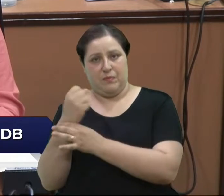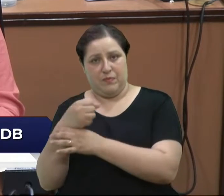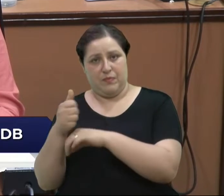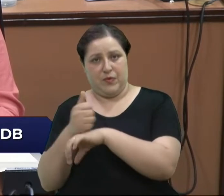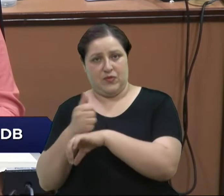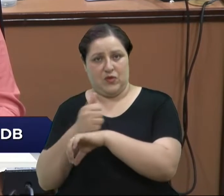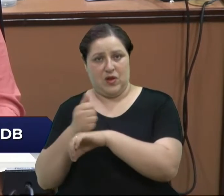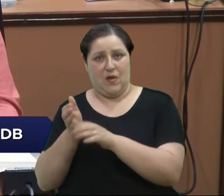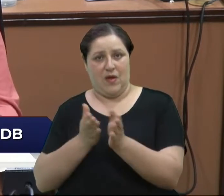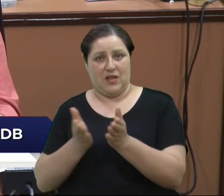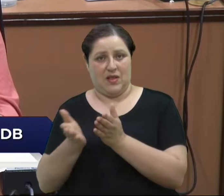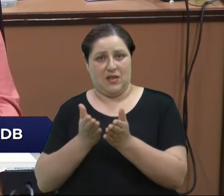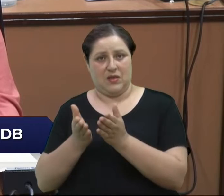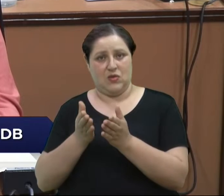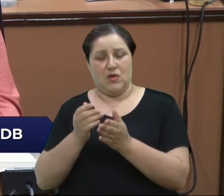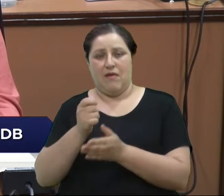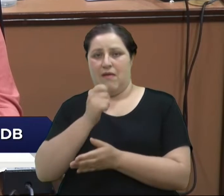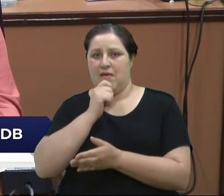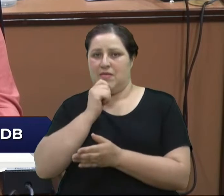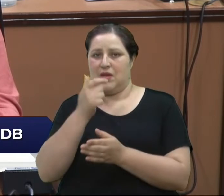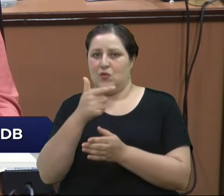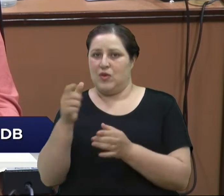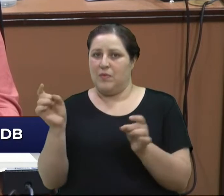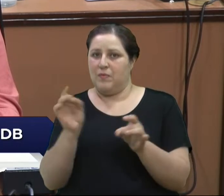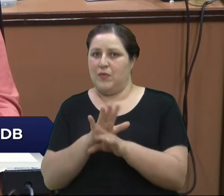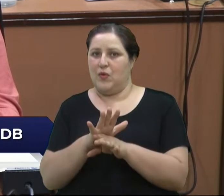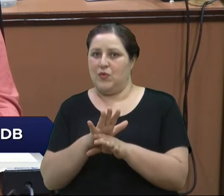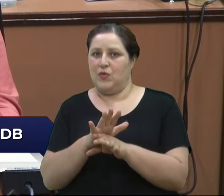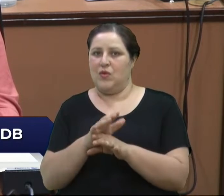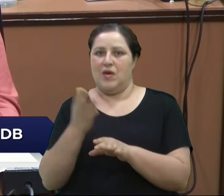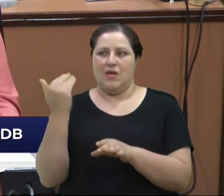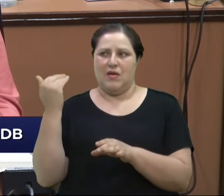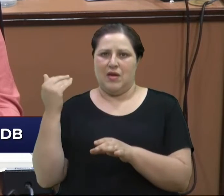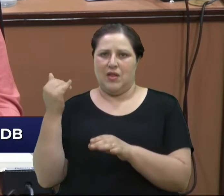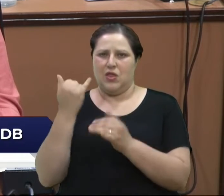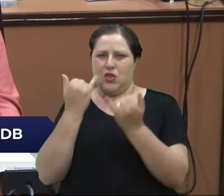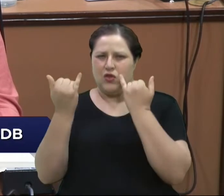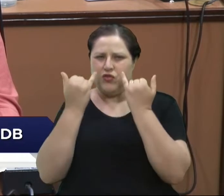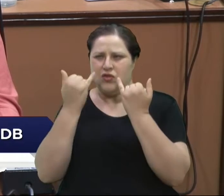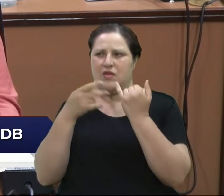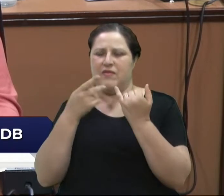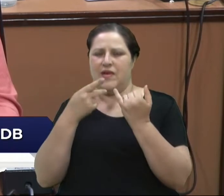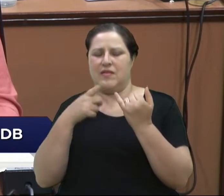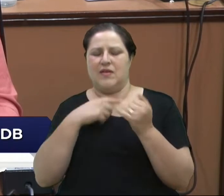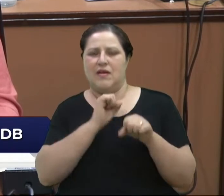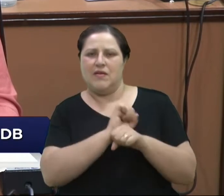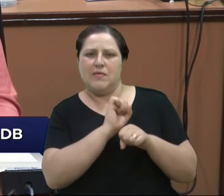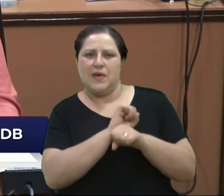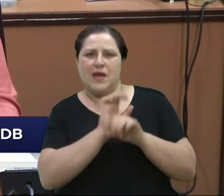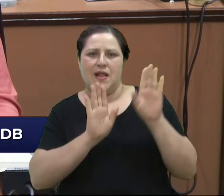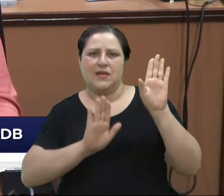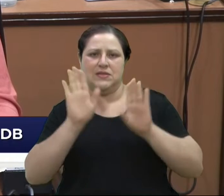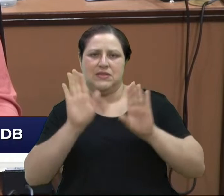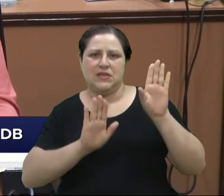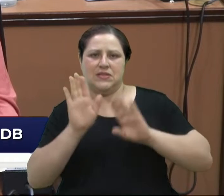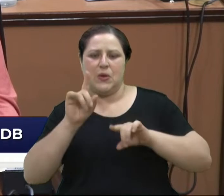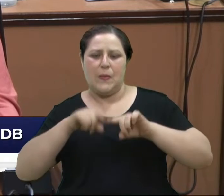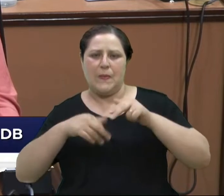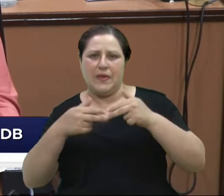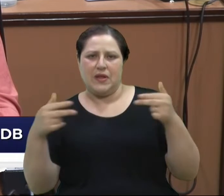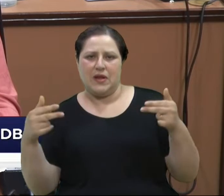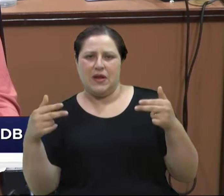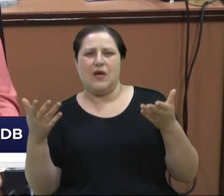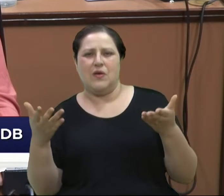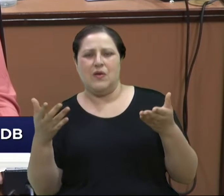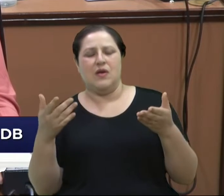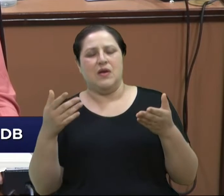se tornou uma realidade. Né? A gente sabe, as últimas notícias que estavam aguardando a questão de licitação de alguns equipamentos, mas a